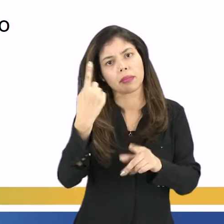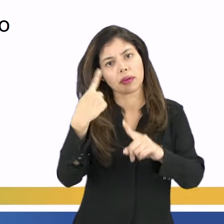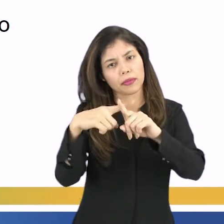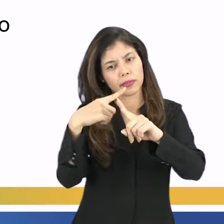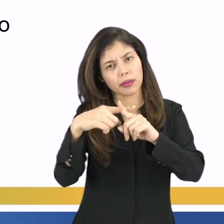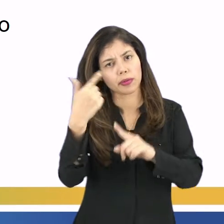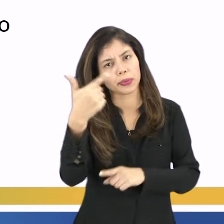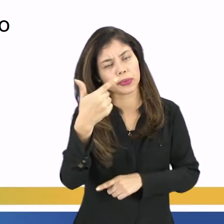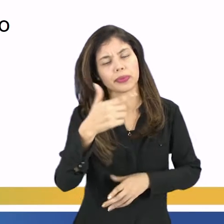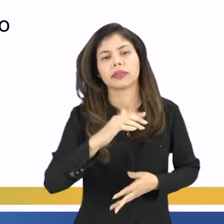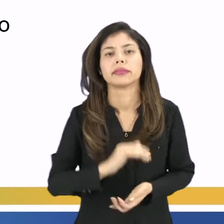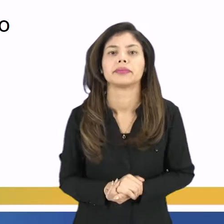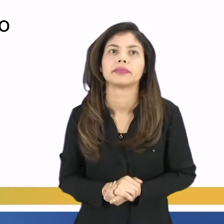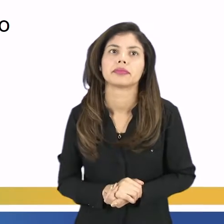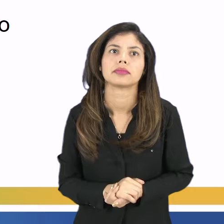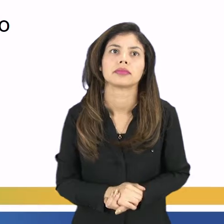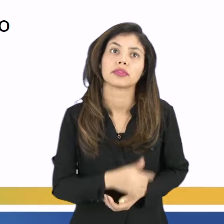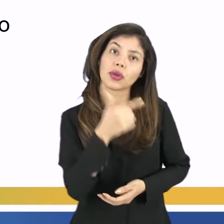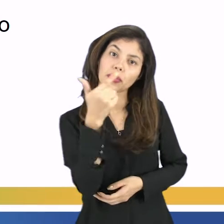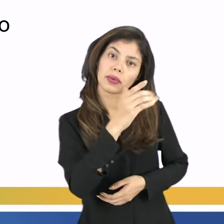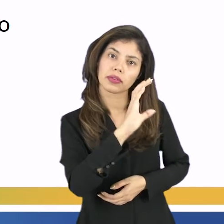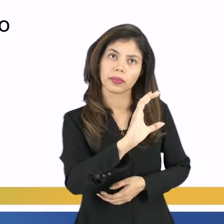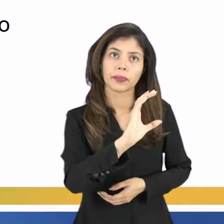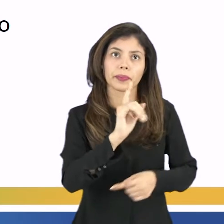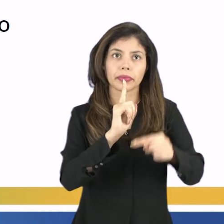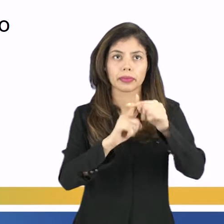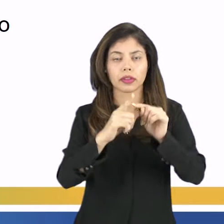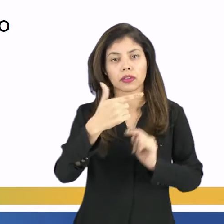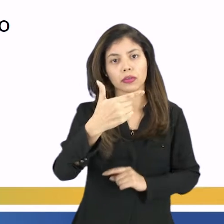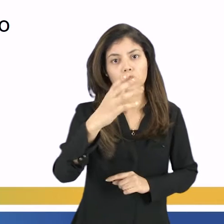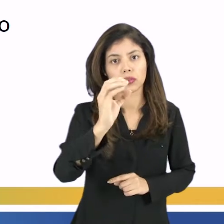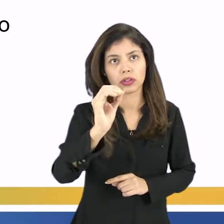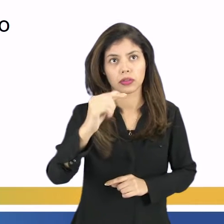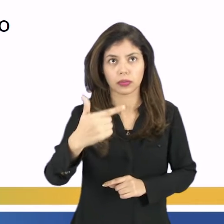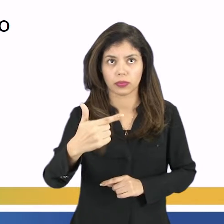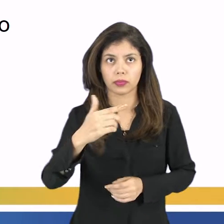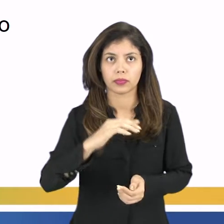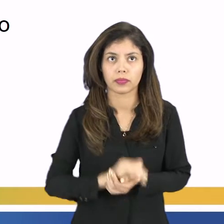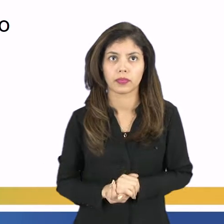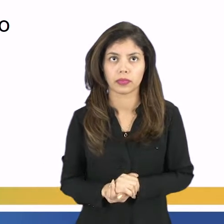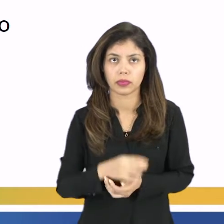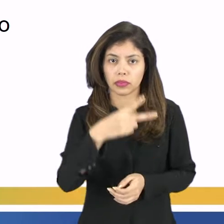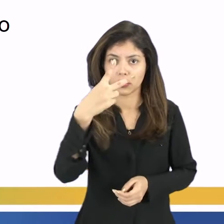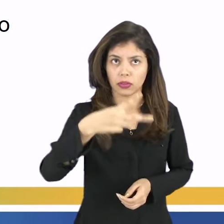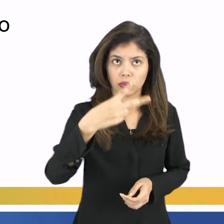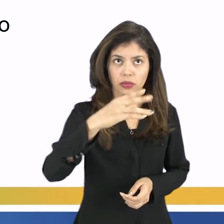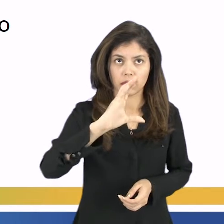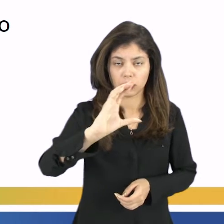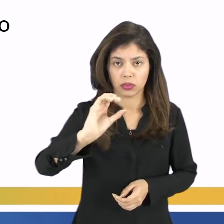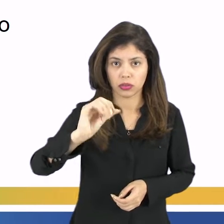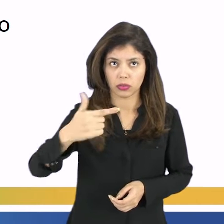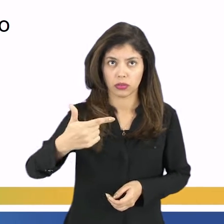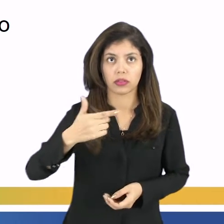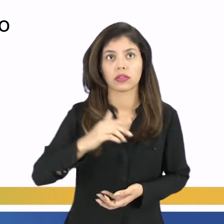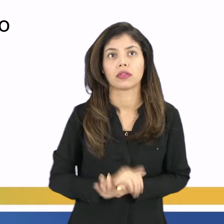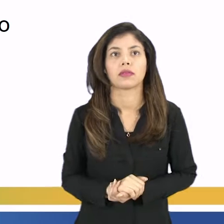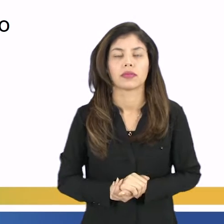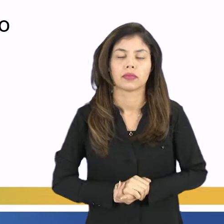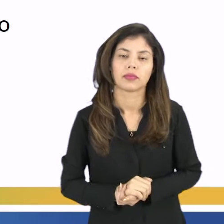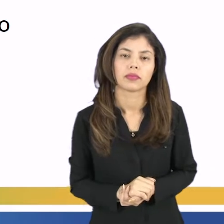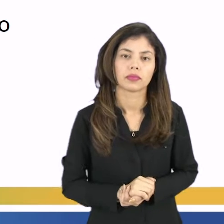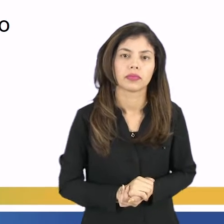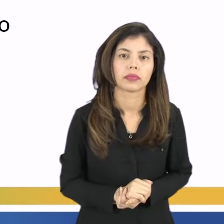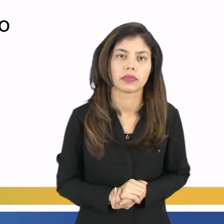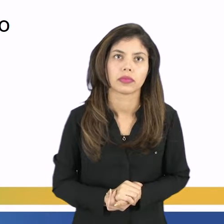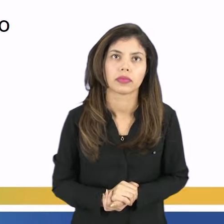multiplicamos por 2, olha só. Então, agora ficou 2 carbonos mais 2 mols de gás oxigênio, formando 2 mols de dióxido de carbono ou de